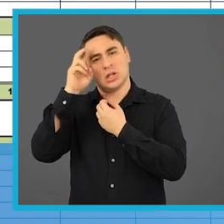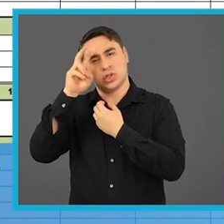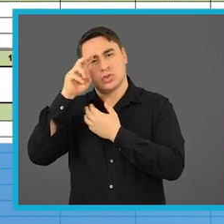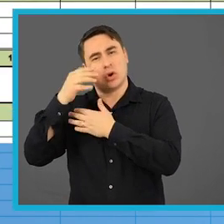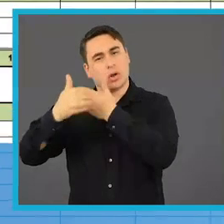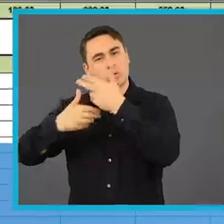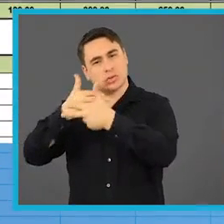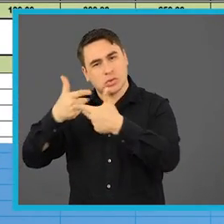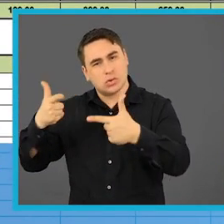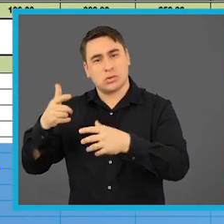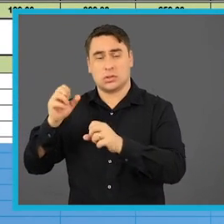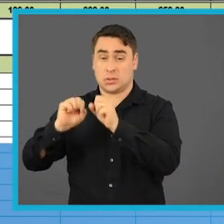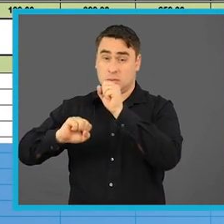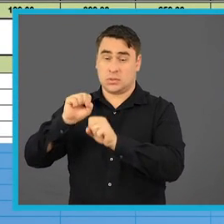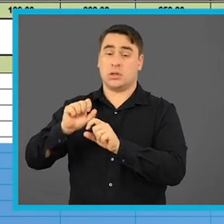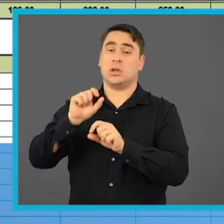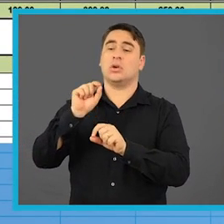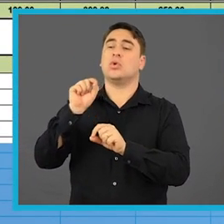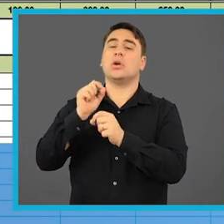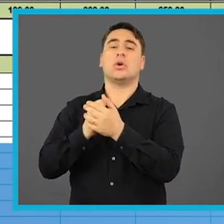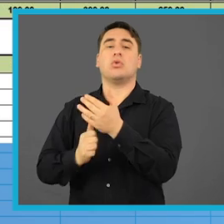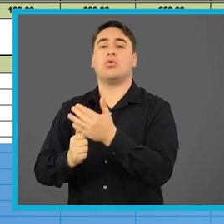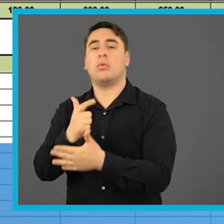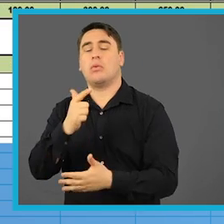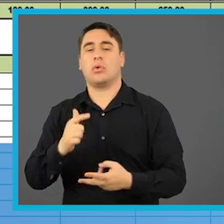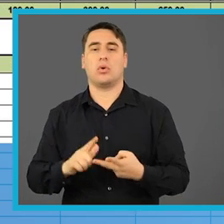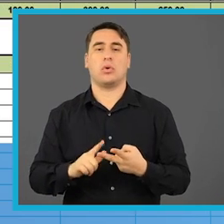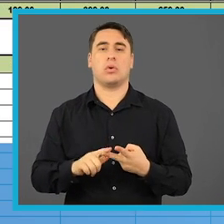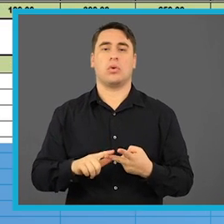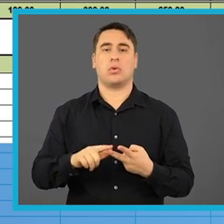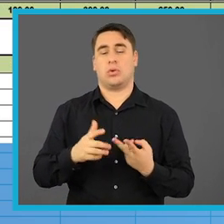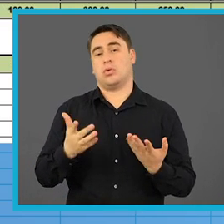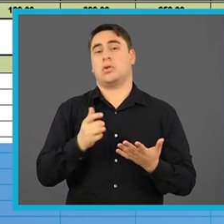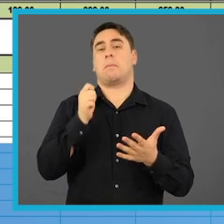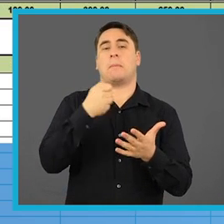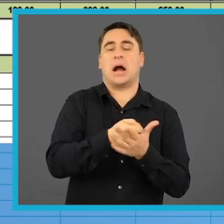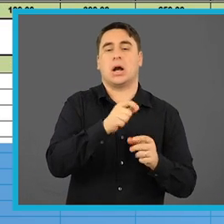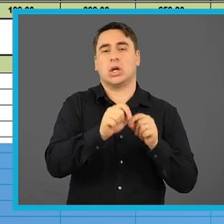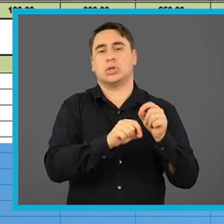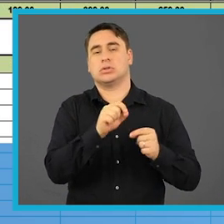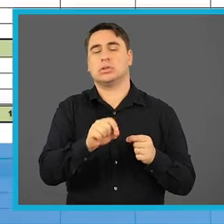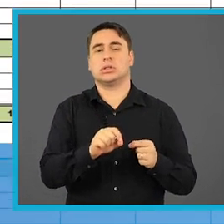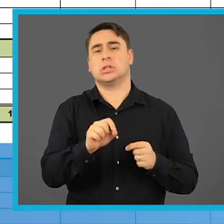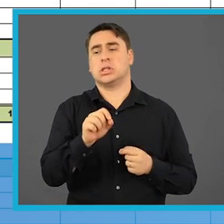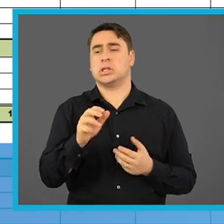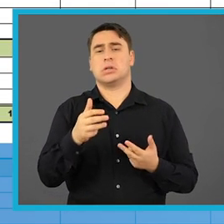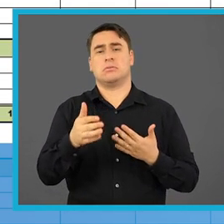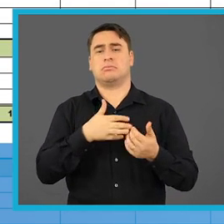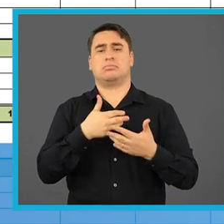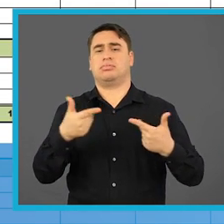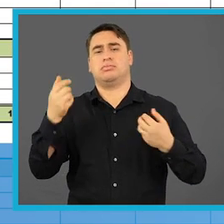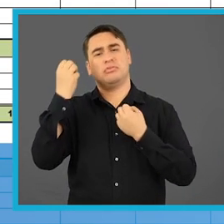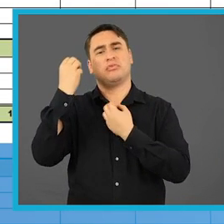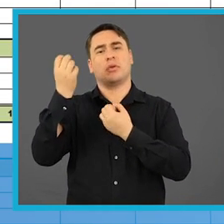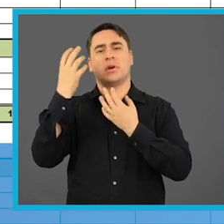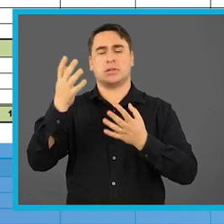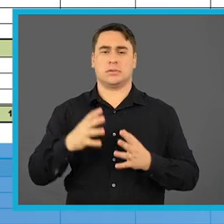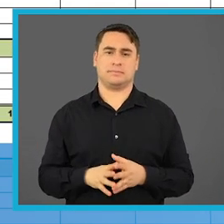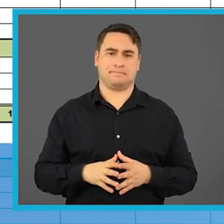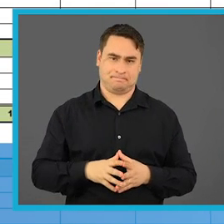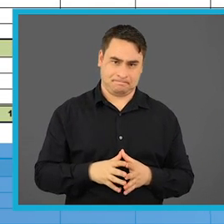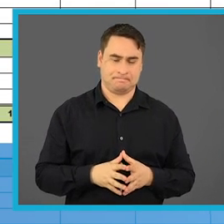colocando a história da sua empresa. Quem você comprou do que você está pagando, o que está entrando de